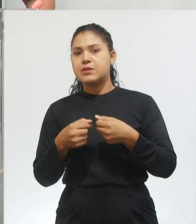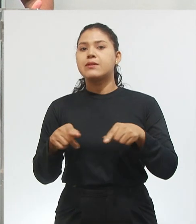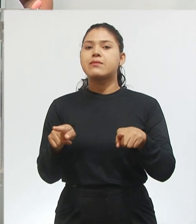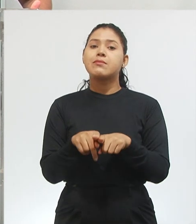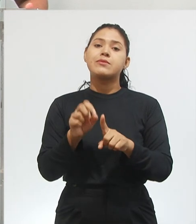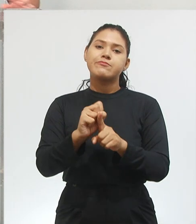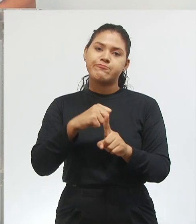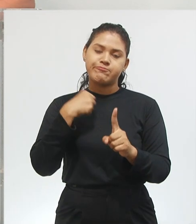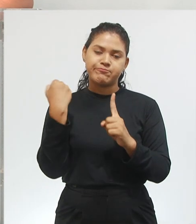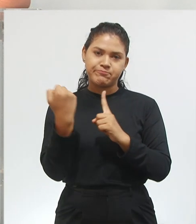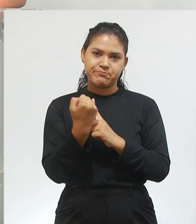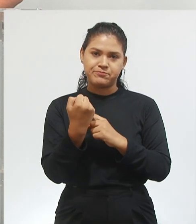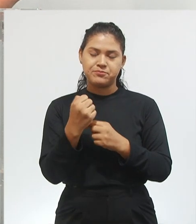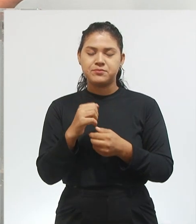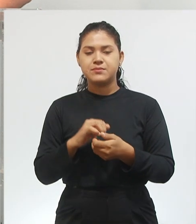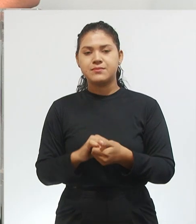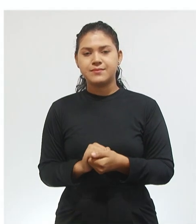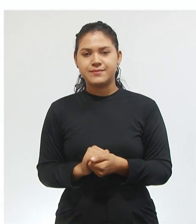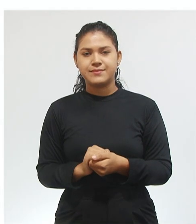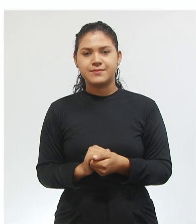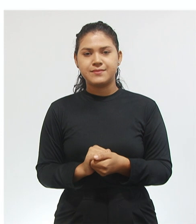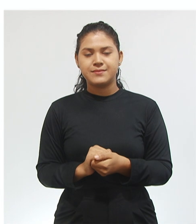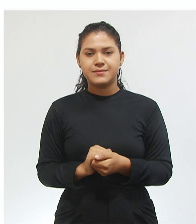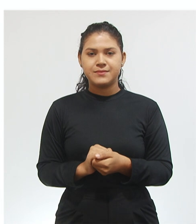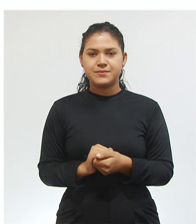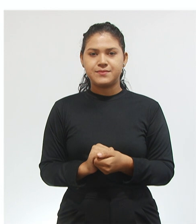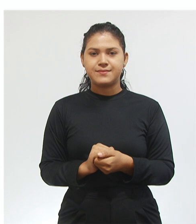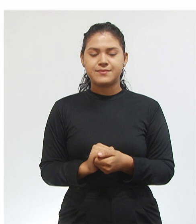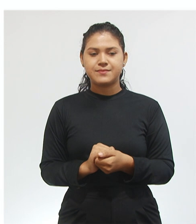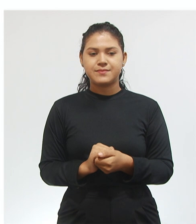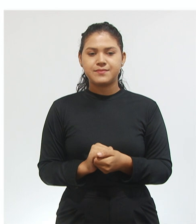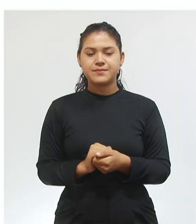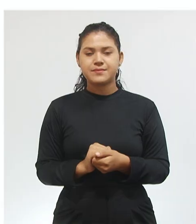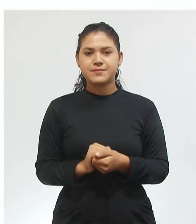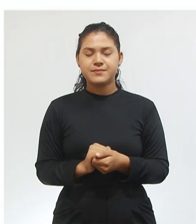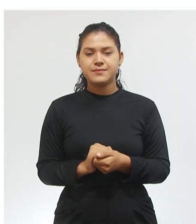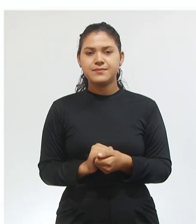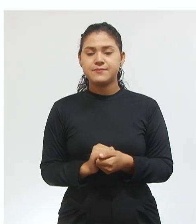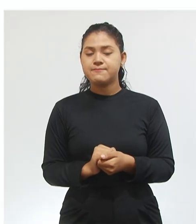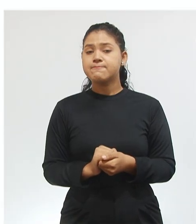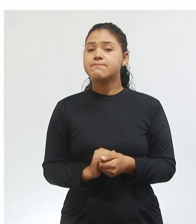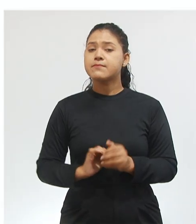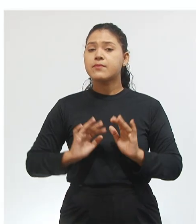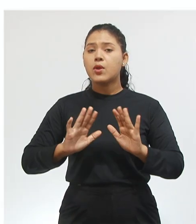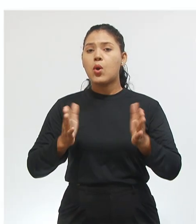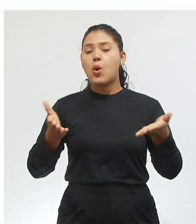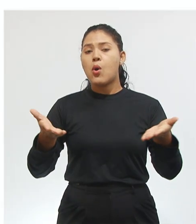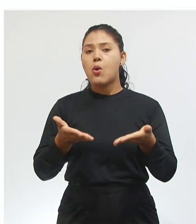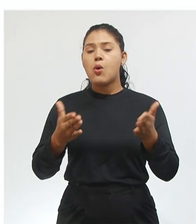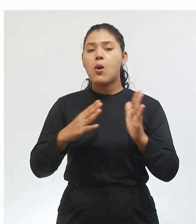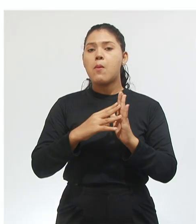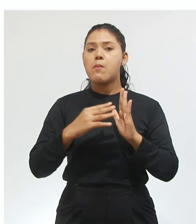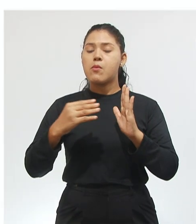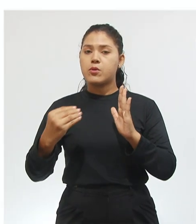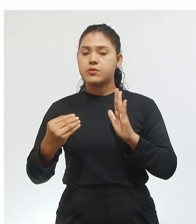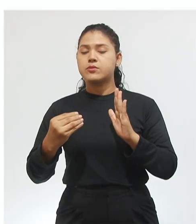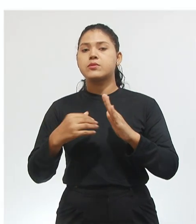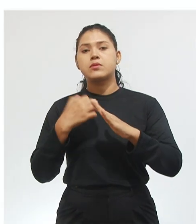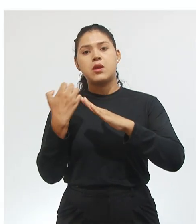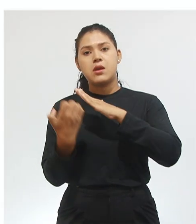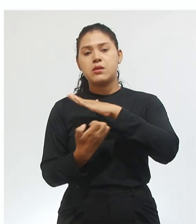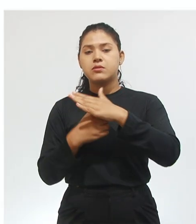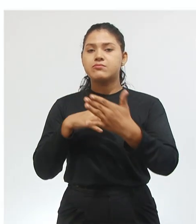sociedade Ok então Nós entramos aí agora no modelo de negócio